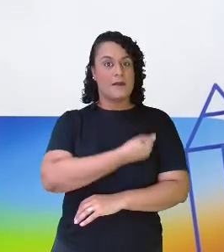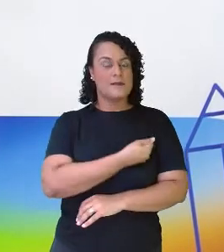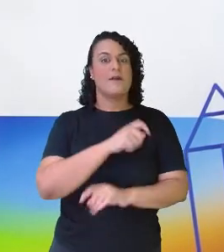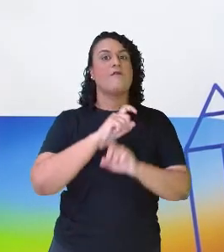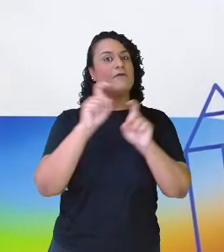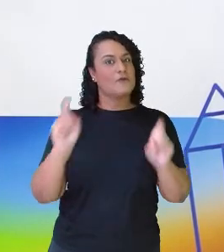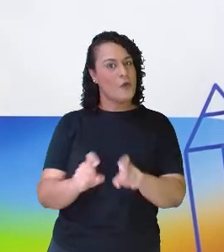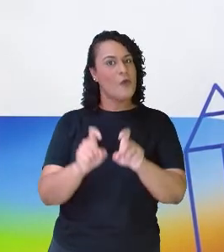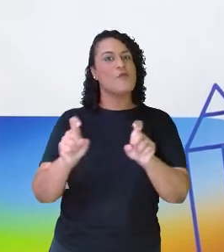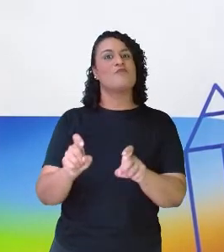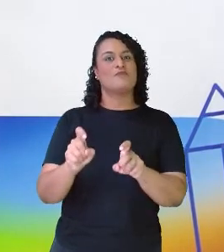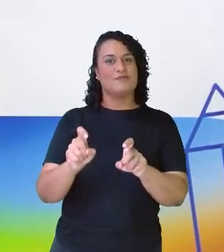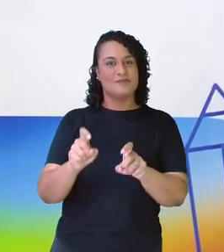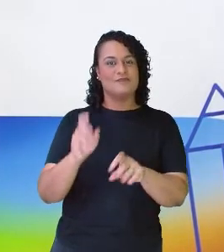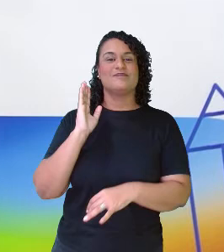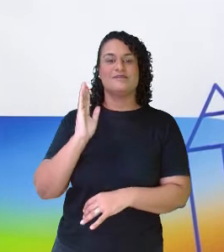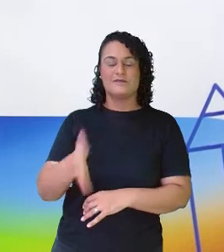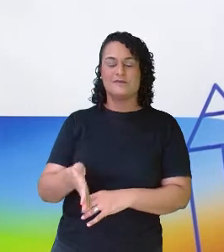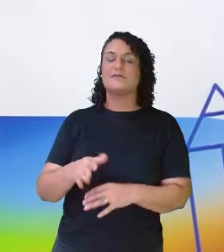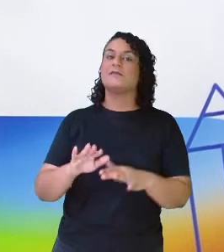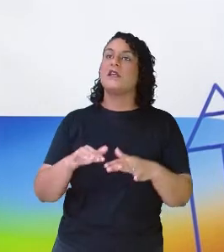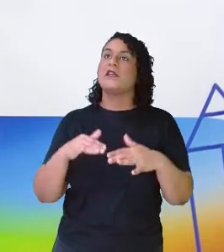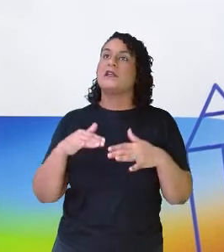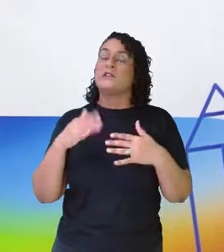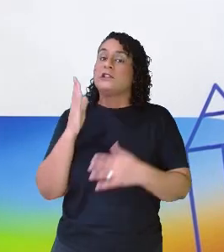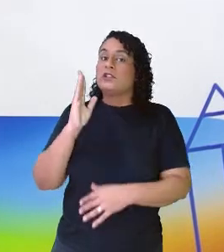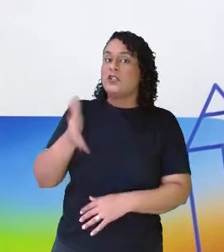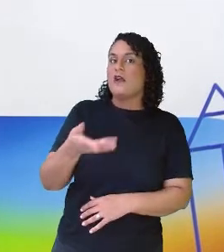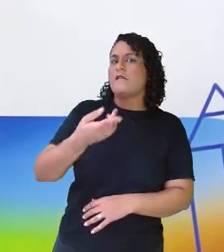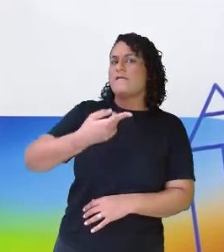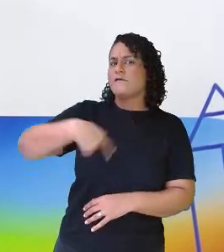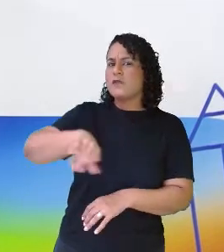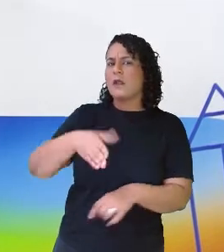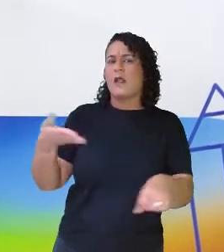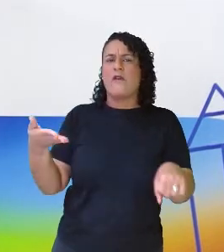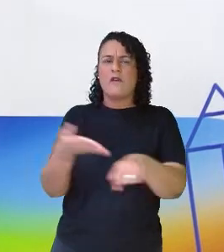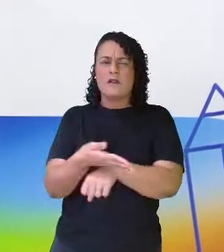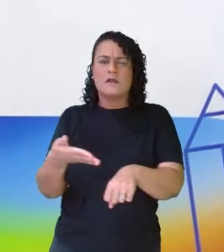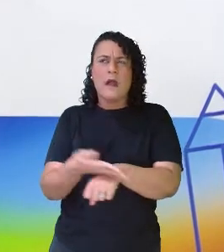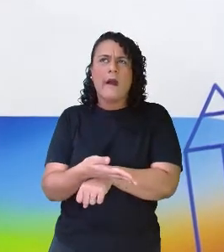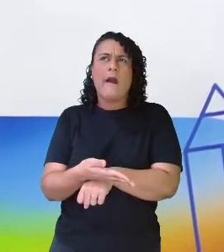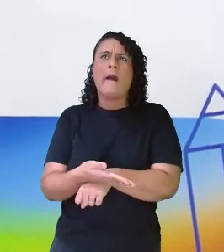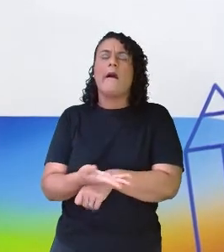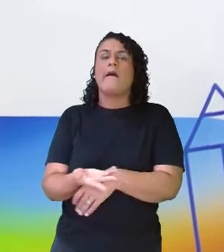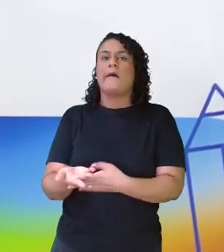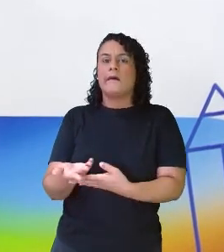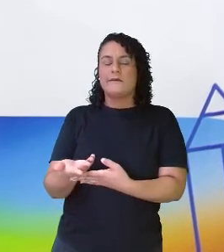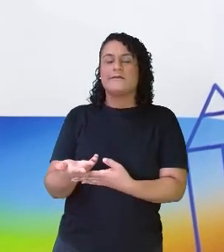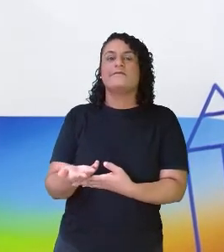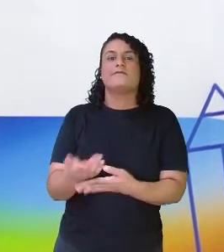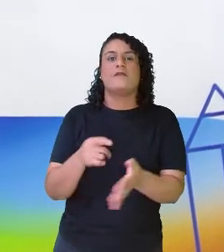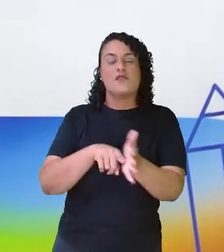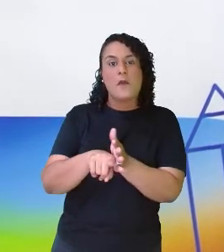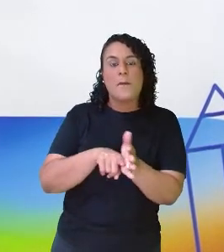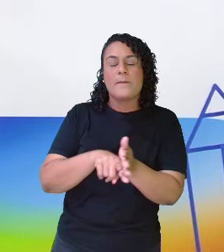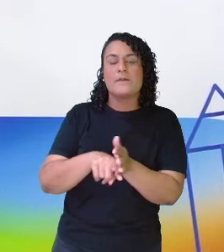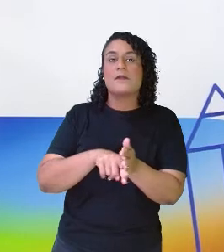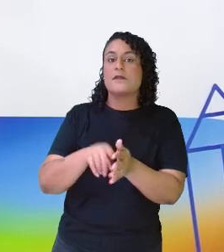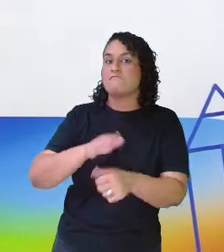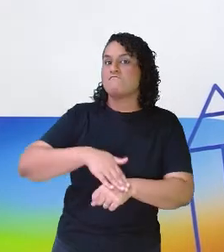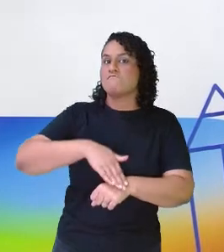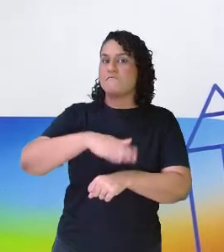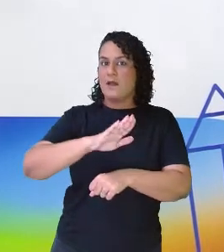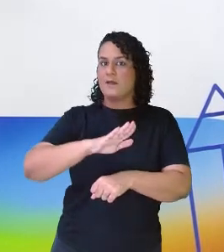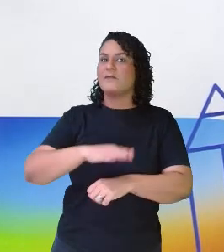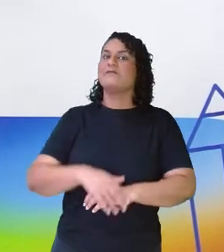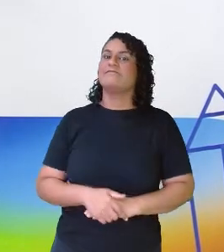que também ajuda bastante, já que você quer ficar mais conectado, você quer ficar mais entendido dessa situação do verbete, não